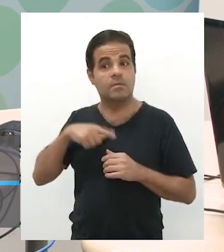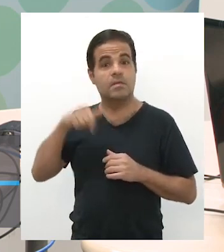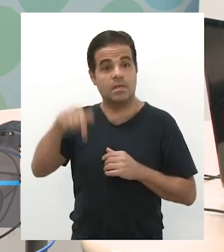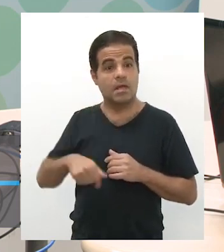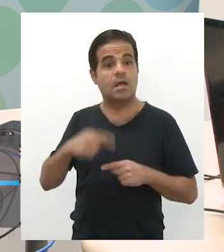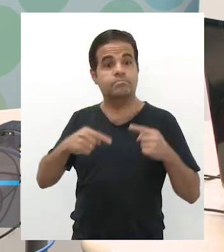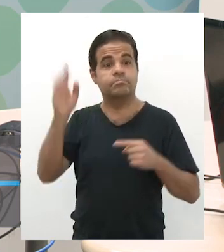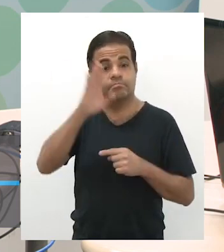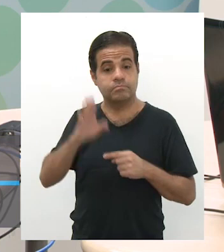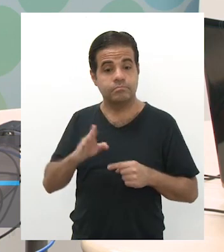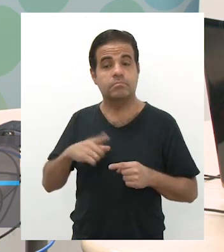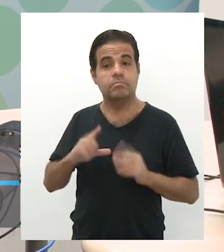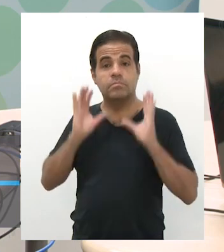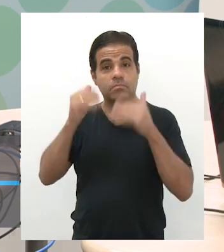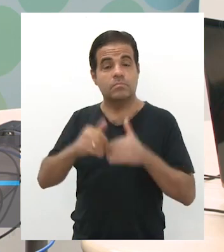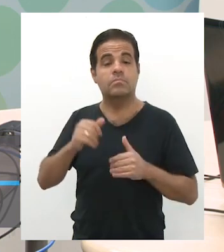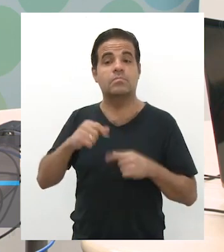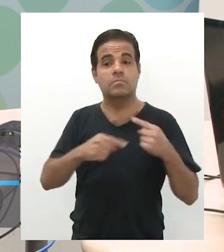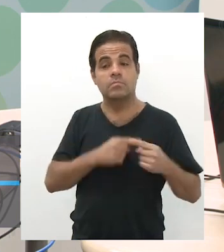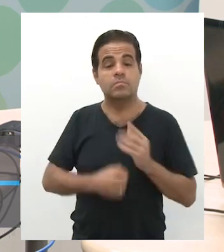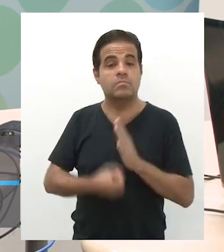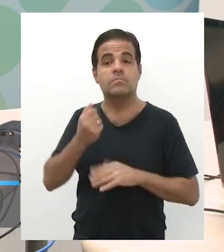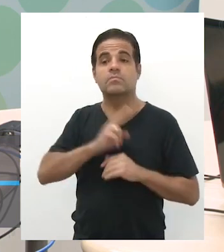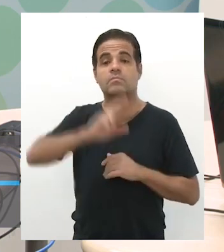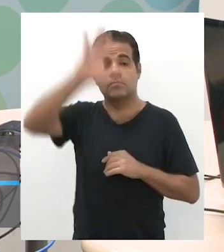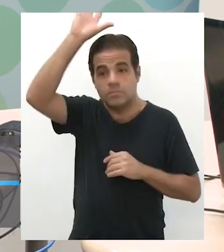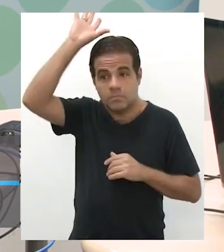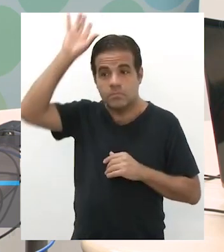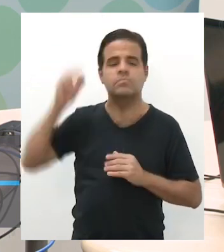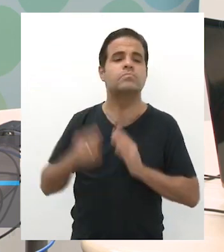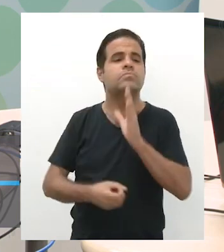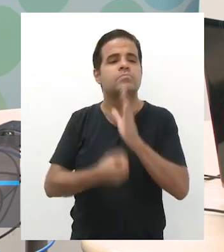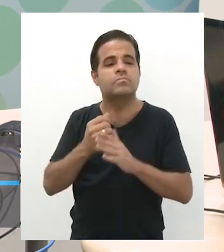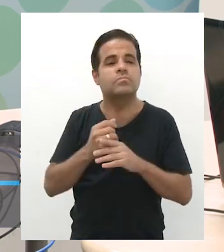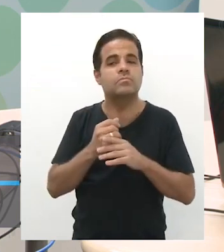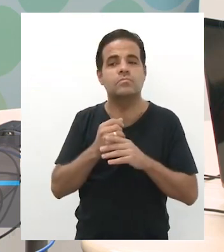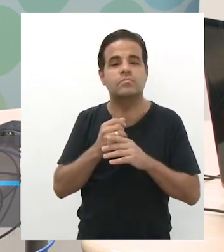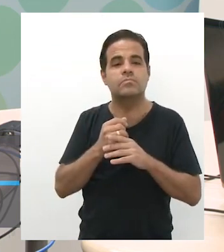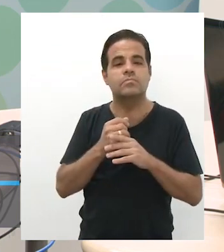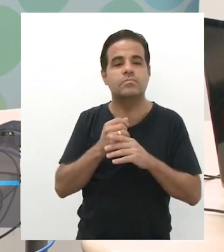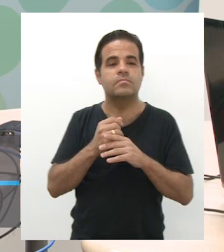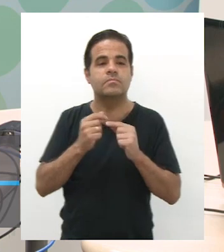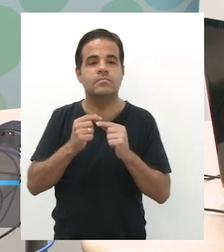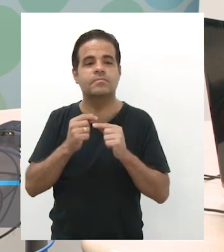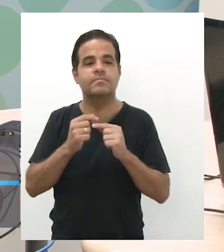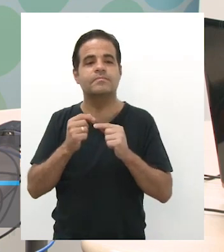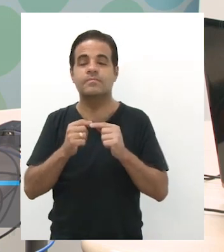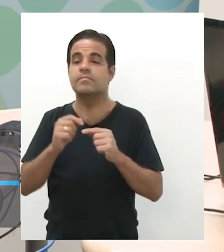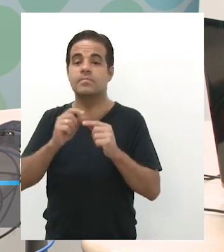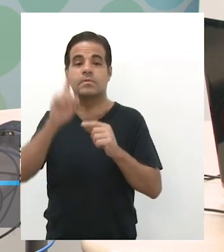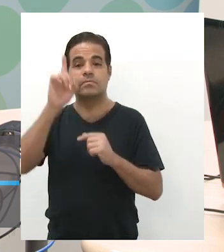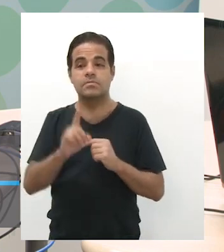regime político e esse órgão político surgiu em Roma com a função de criar e elaborar as leis. A questão